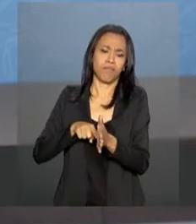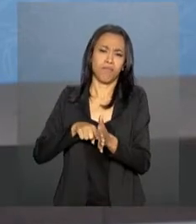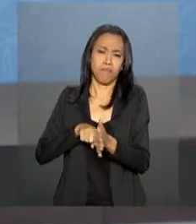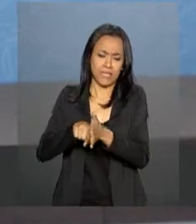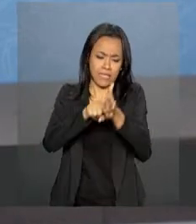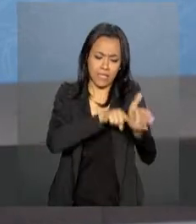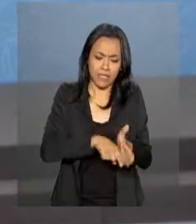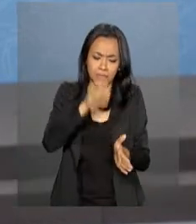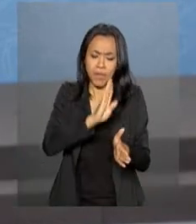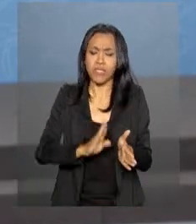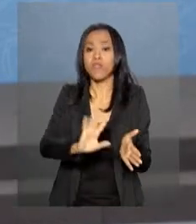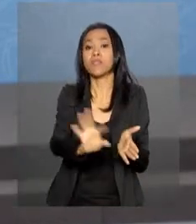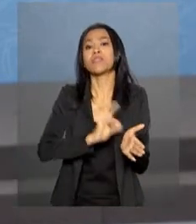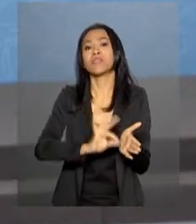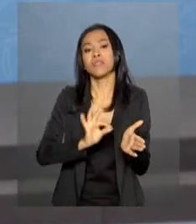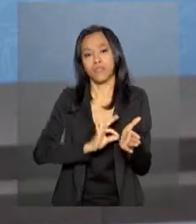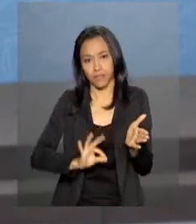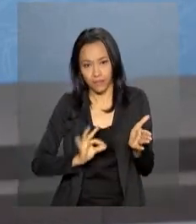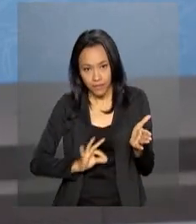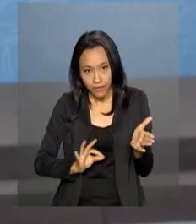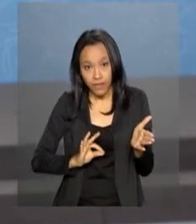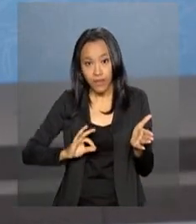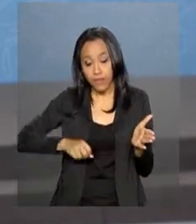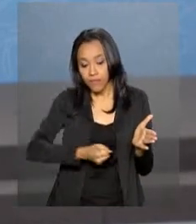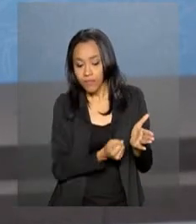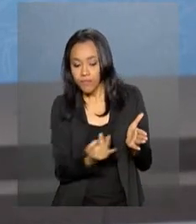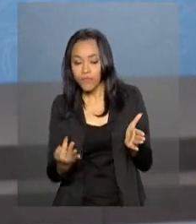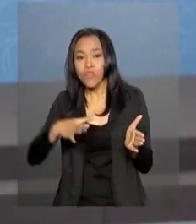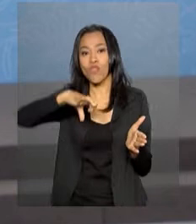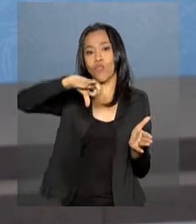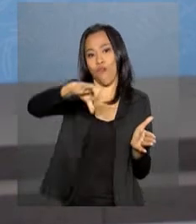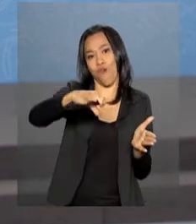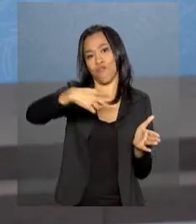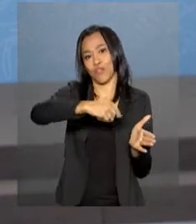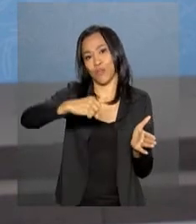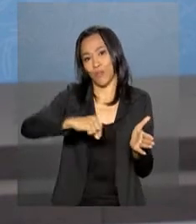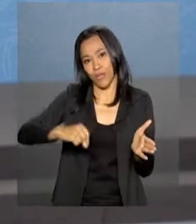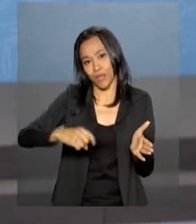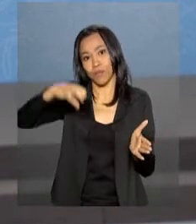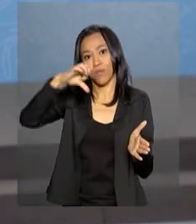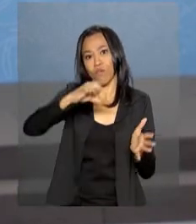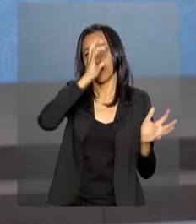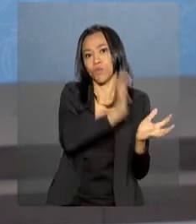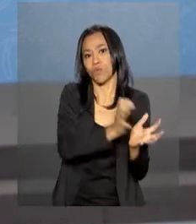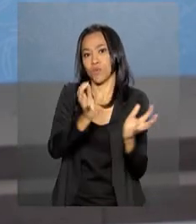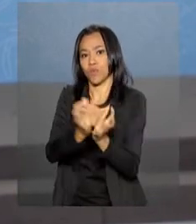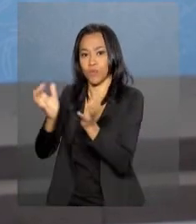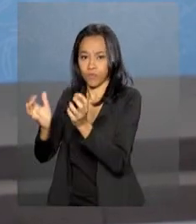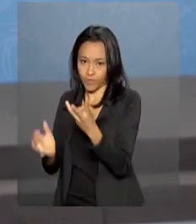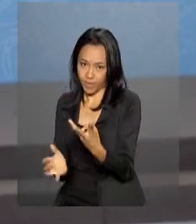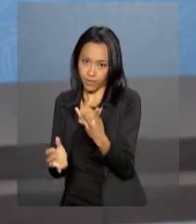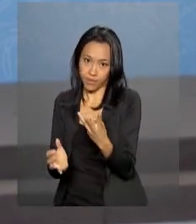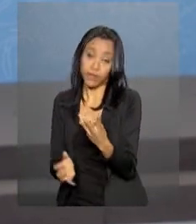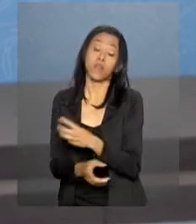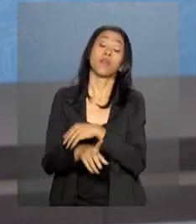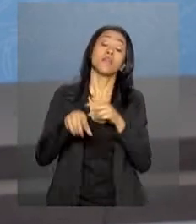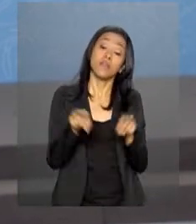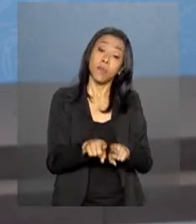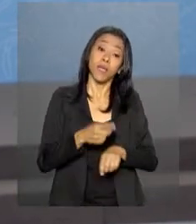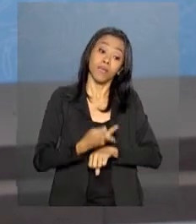inscritas no prêmio. Destas, nove foram selecionadas em três diferentes categorias. Além de ser um